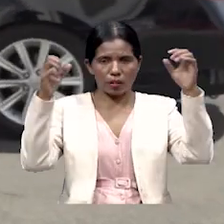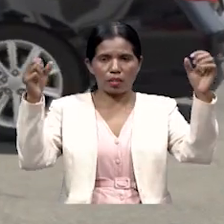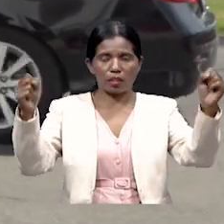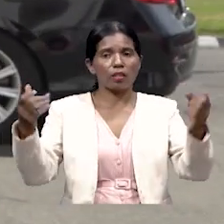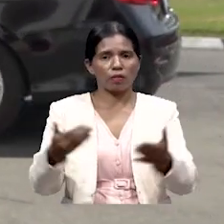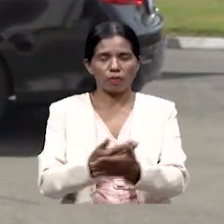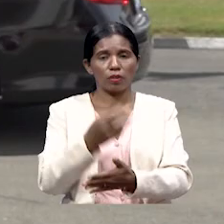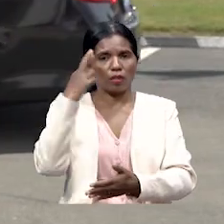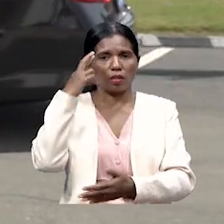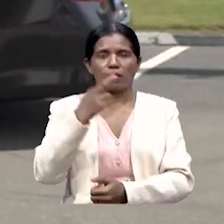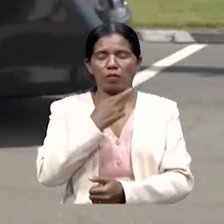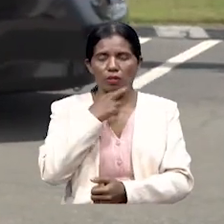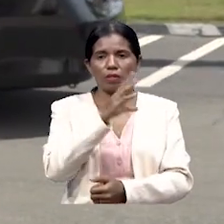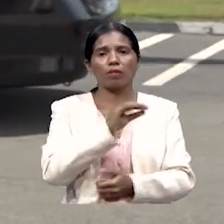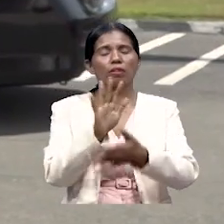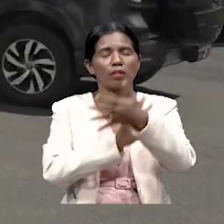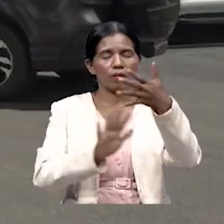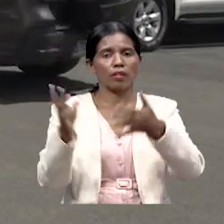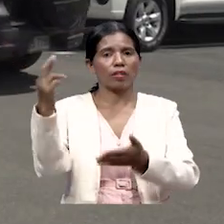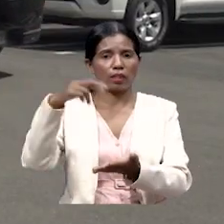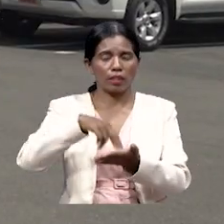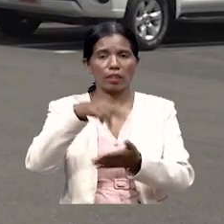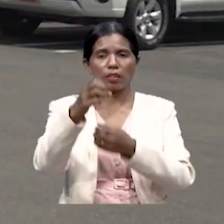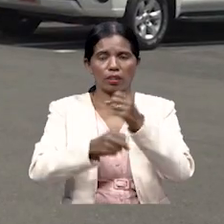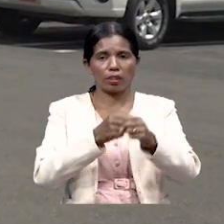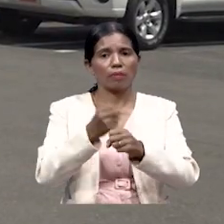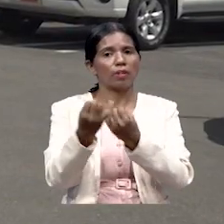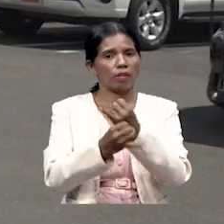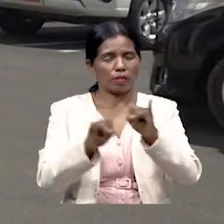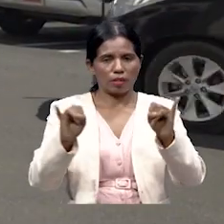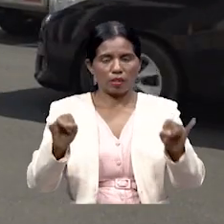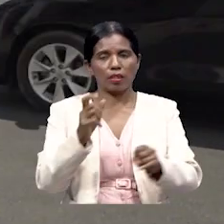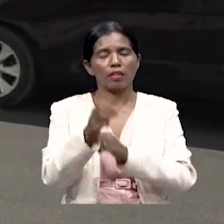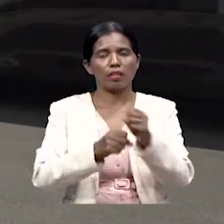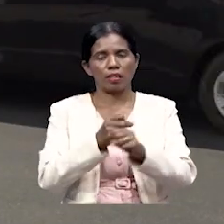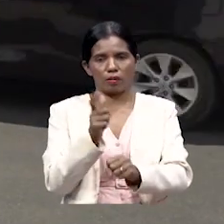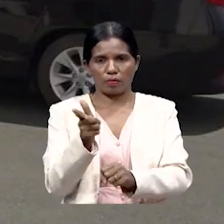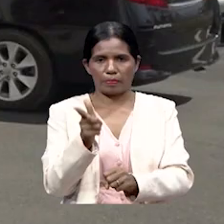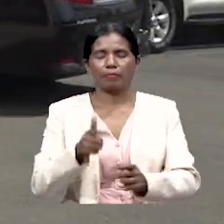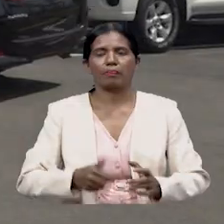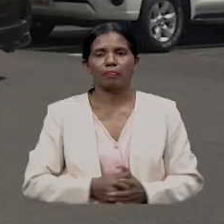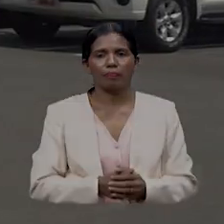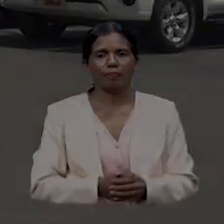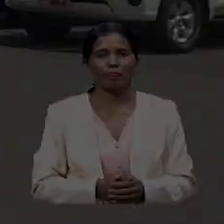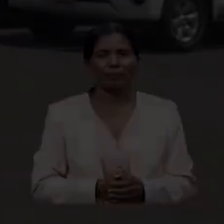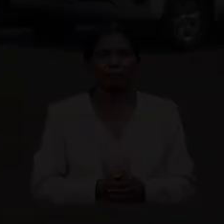República fundo serão os horta não comemoração ti na rua nulo restauração da Independência de timor-leste Nian Agostinho da Costa